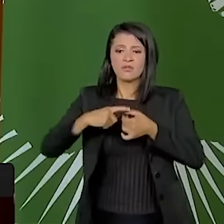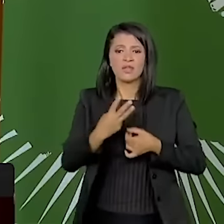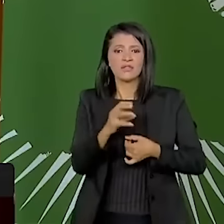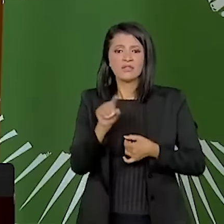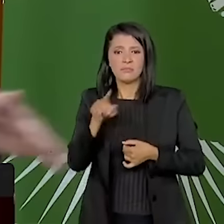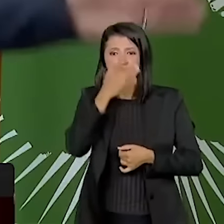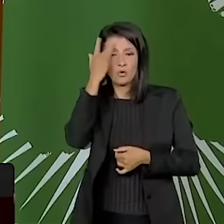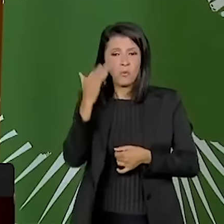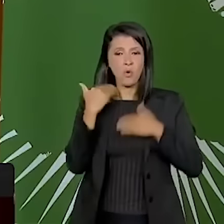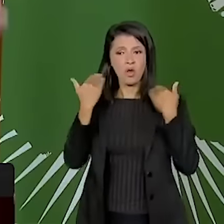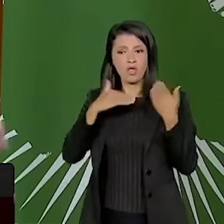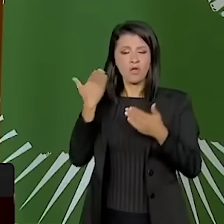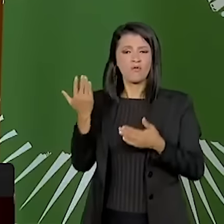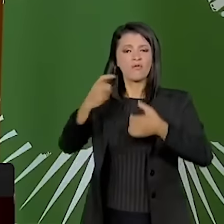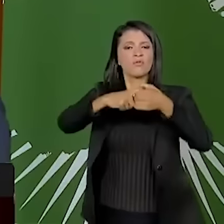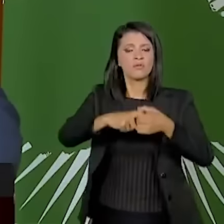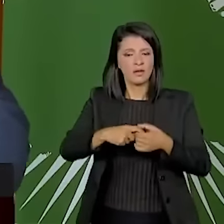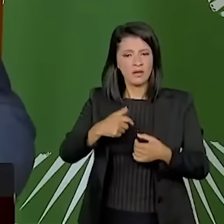pessoas que já morreram?